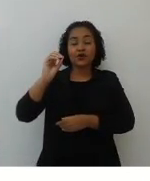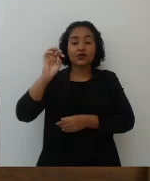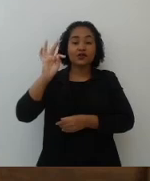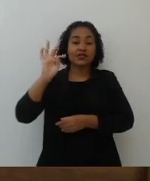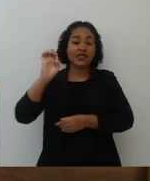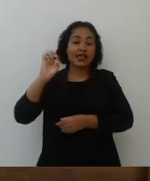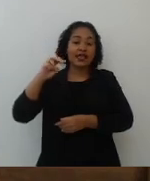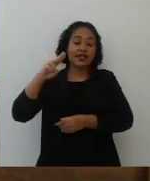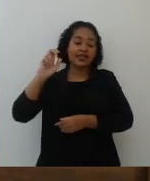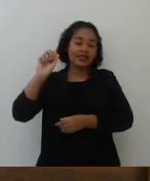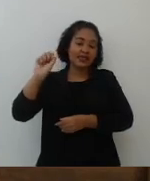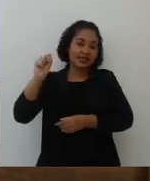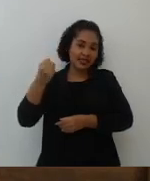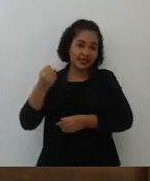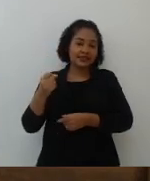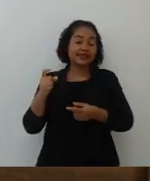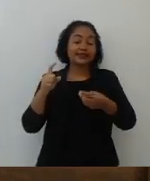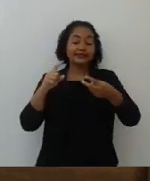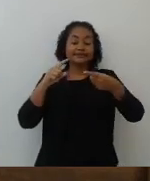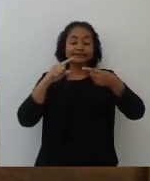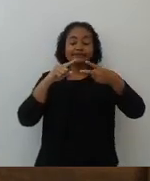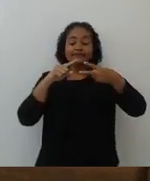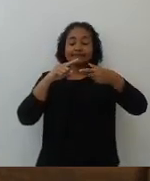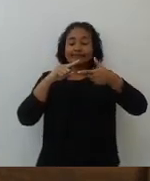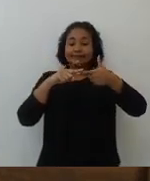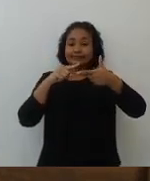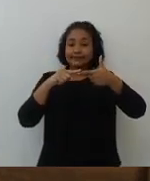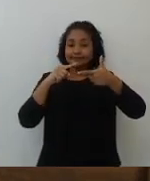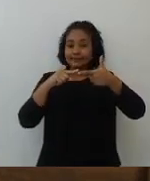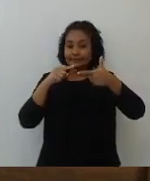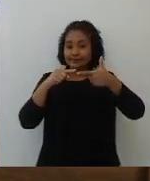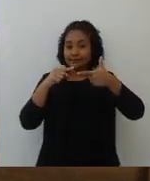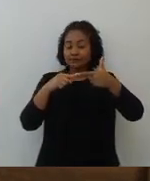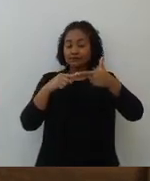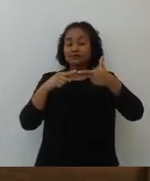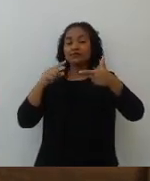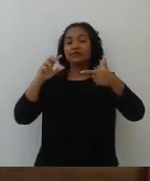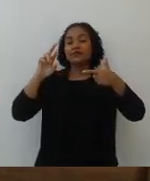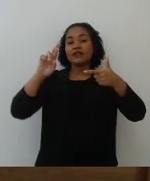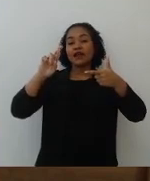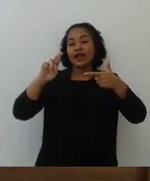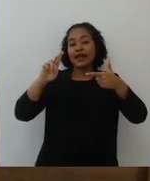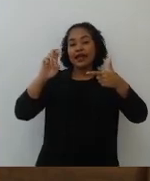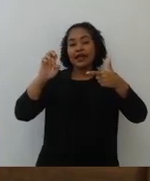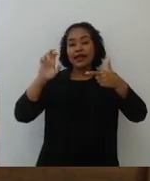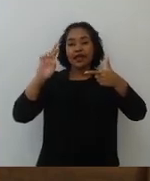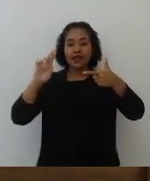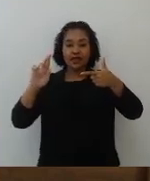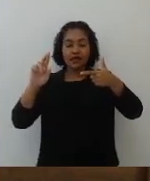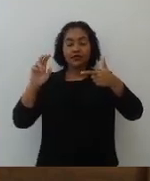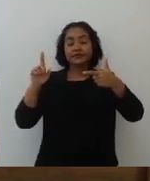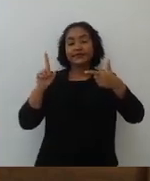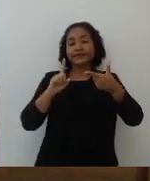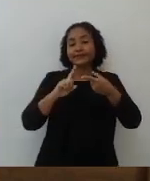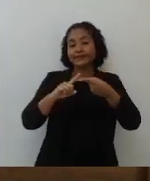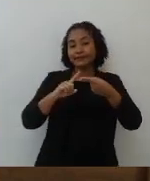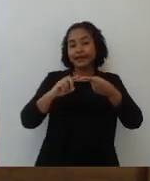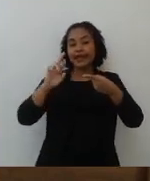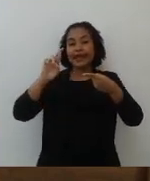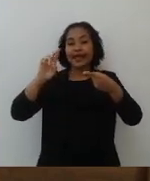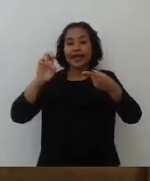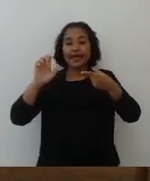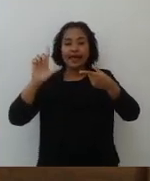tá? Vamos falar também do retículo endoplasmático tanto rugoso quanto liso. Então, o retículo